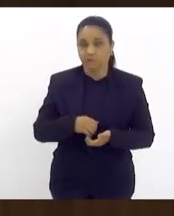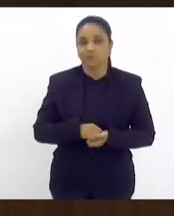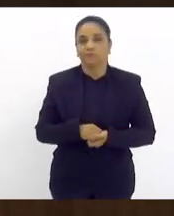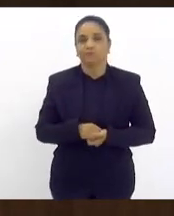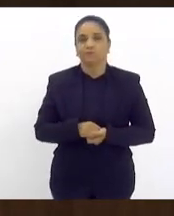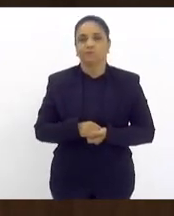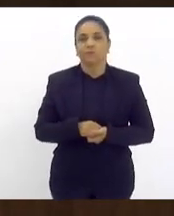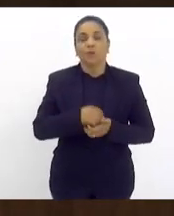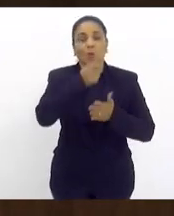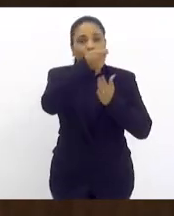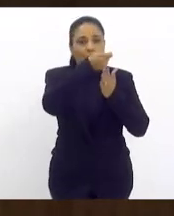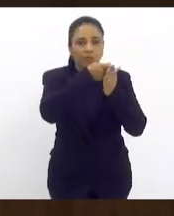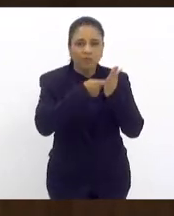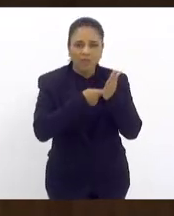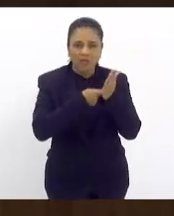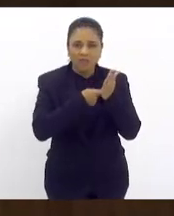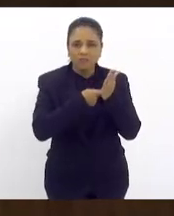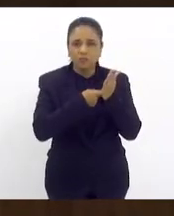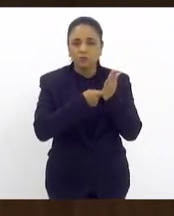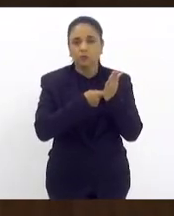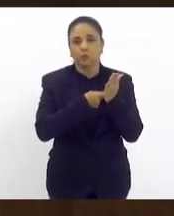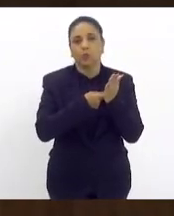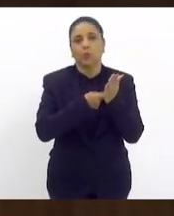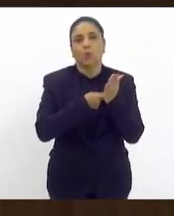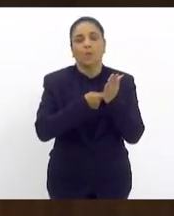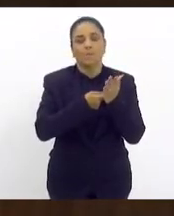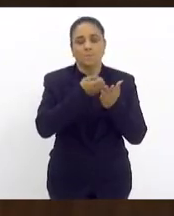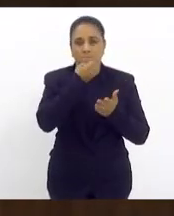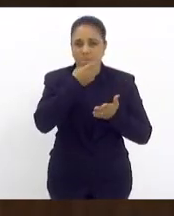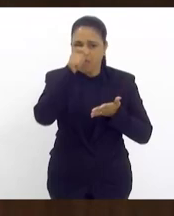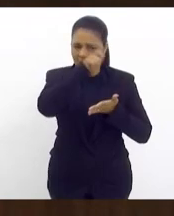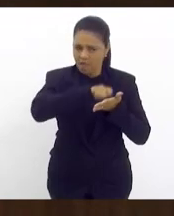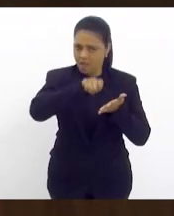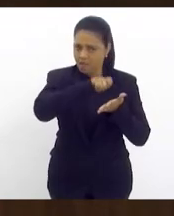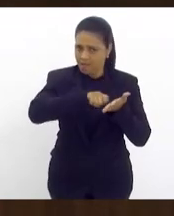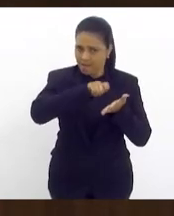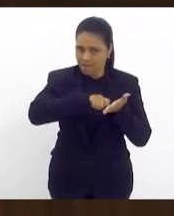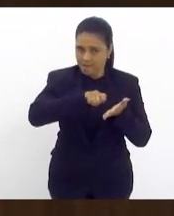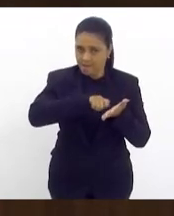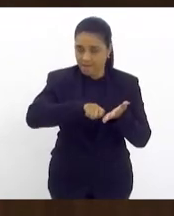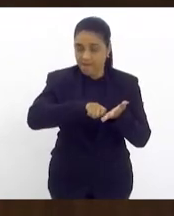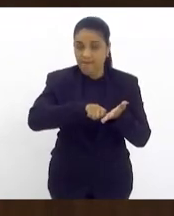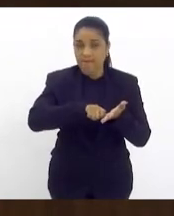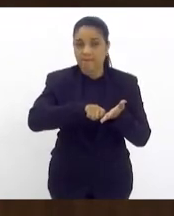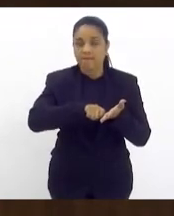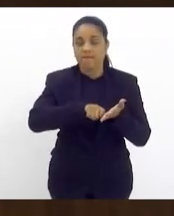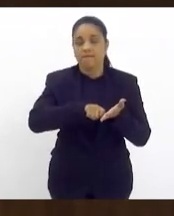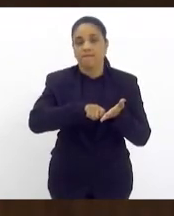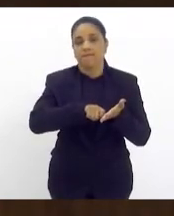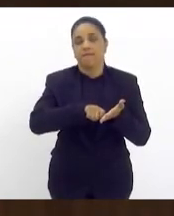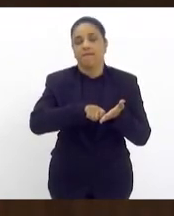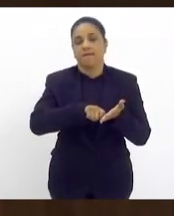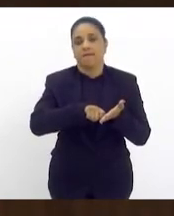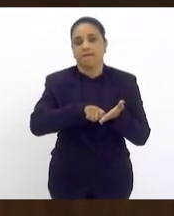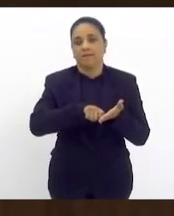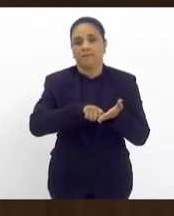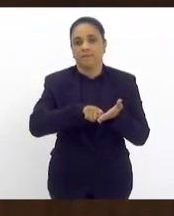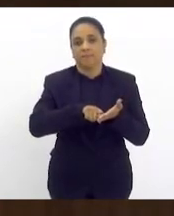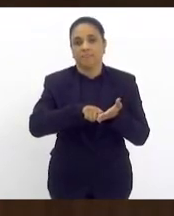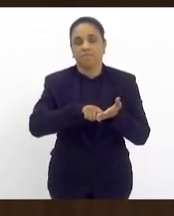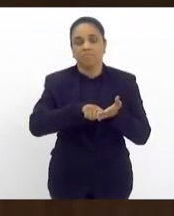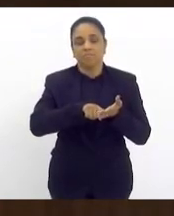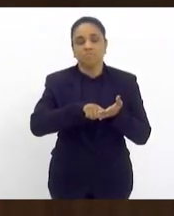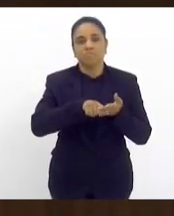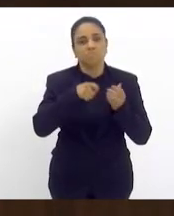um texto bem escrito e que deveria vir